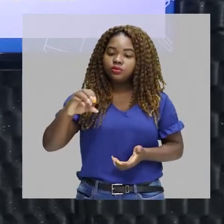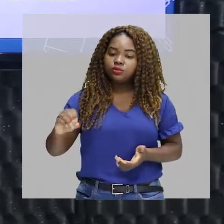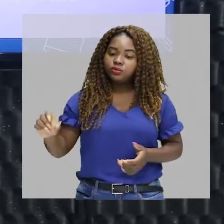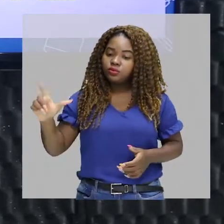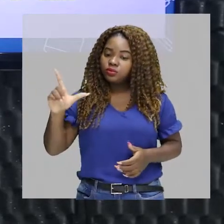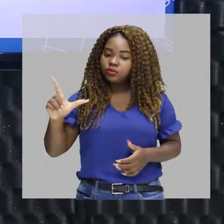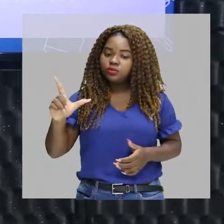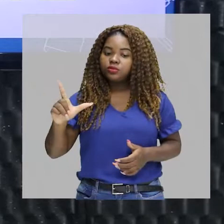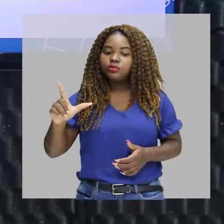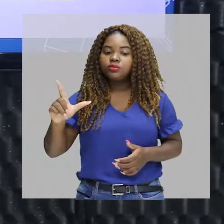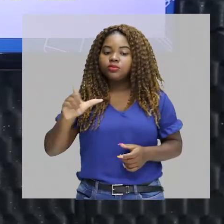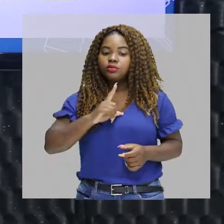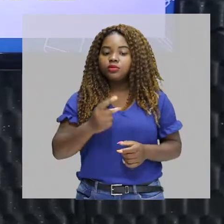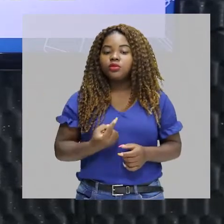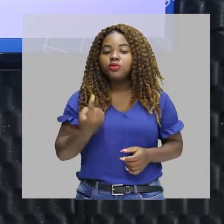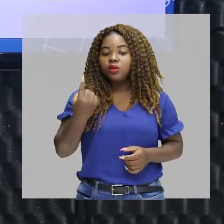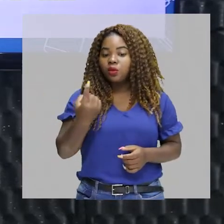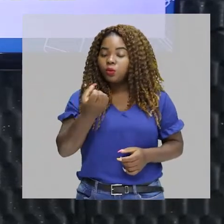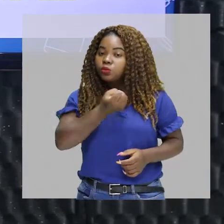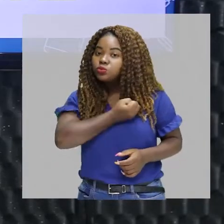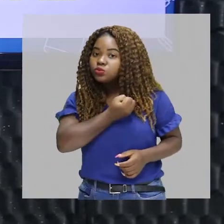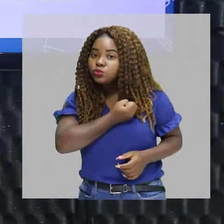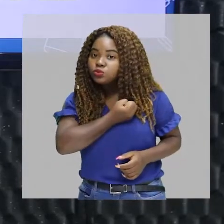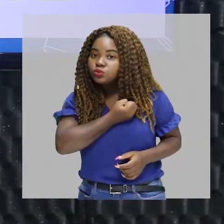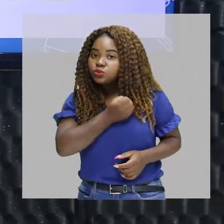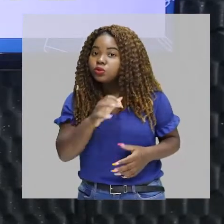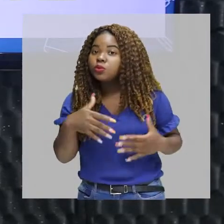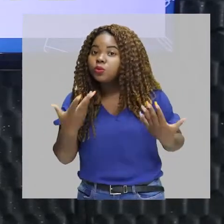né, equivale a um número. Que número?